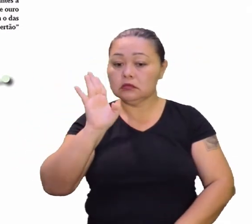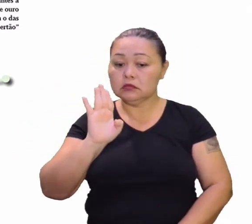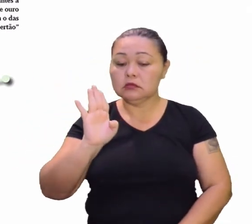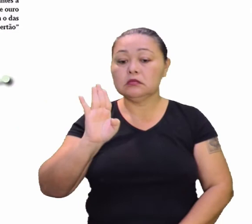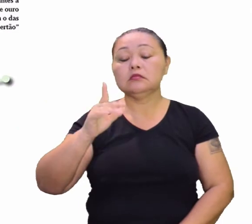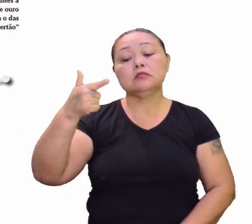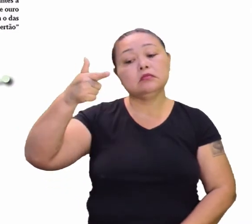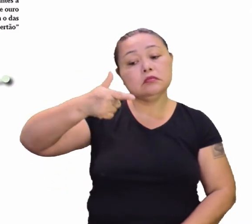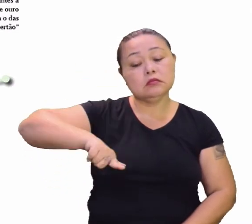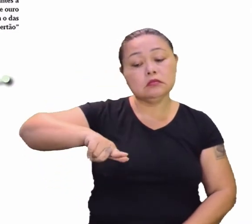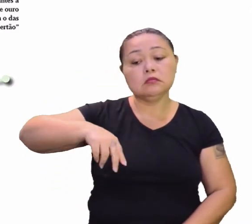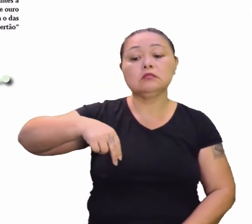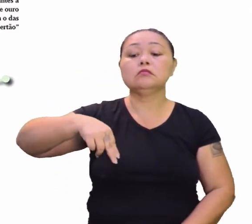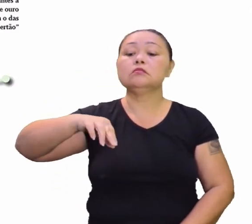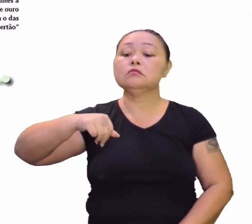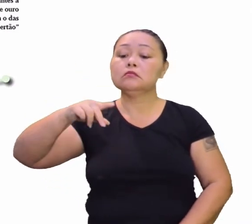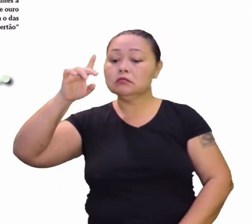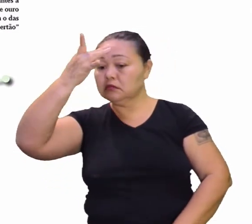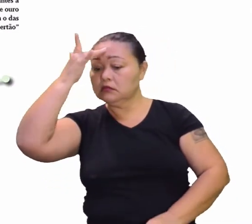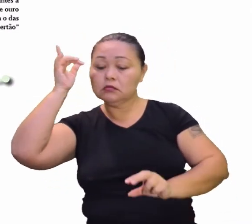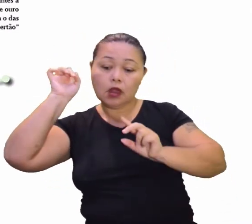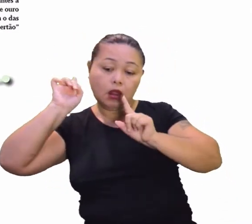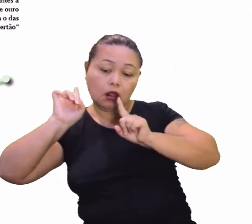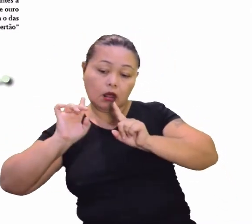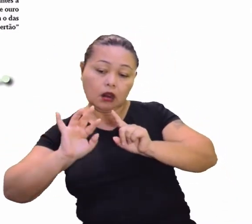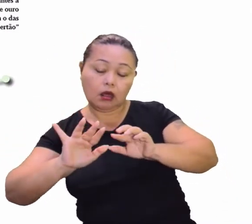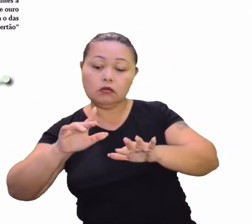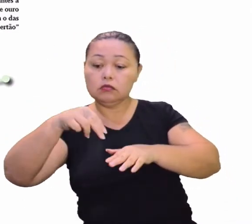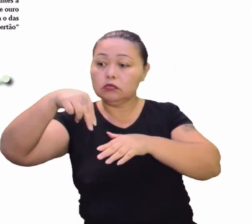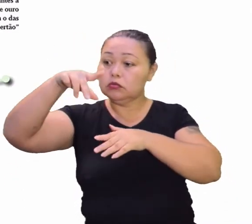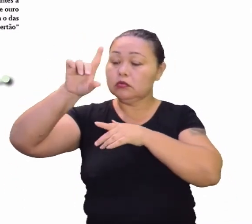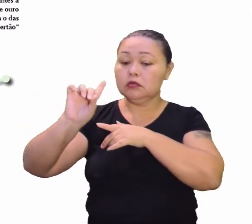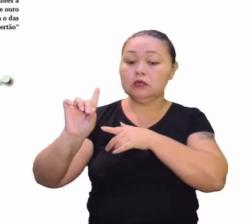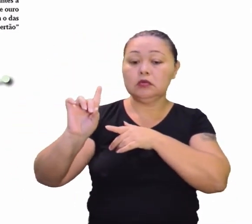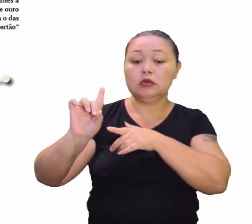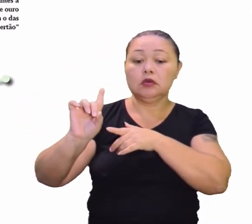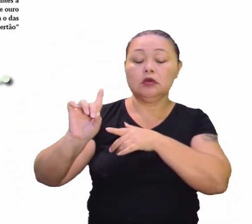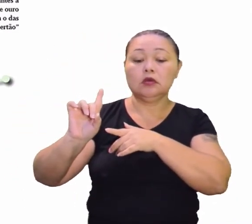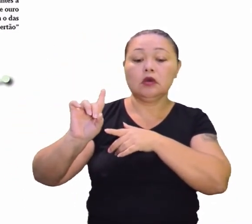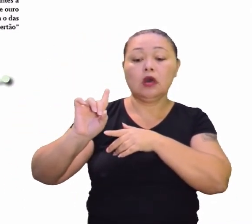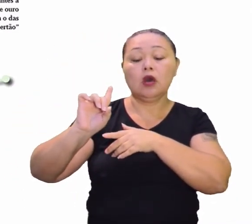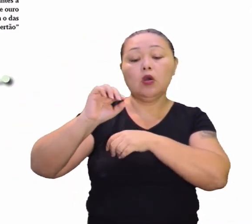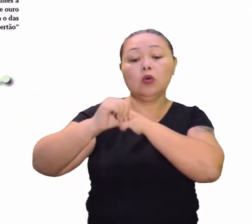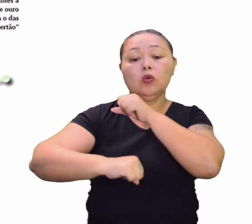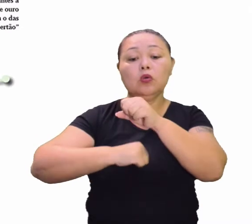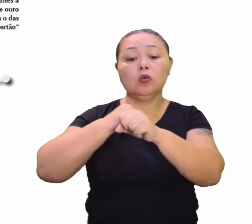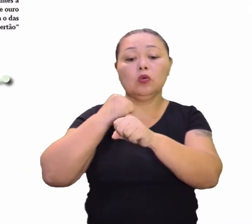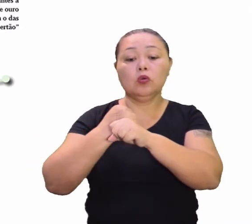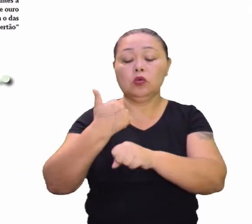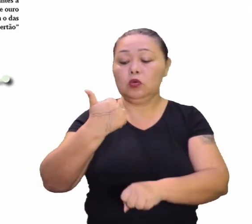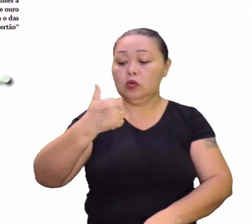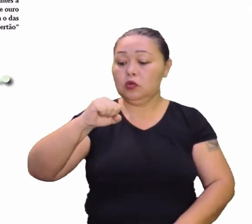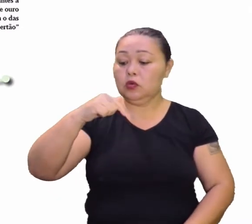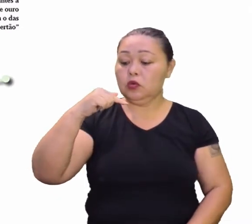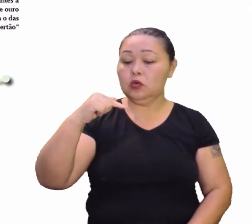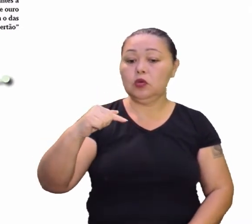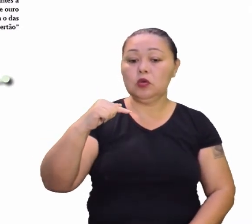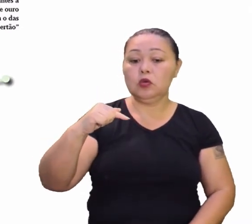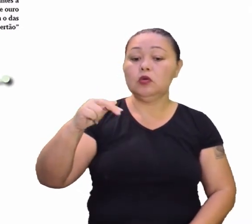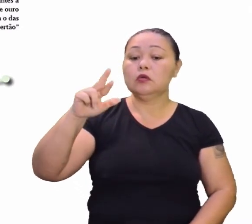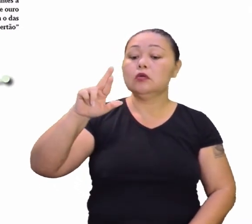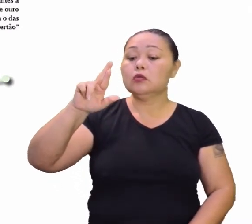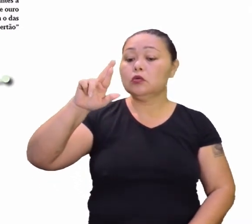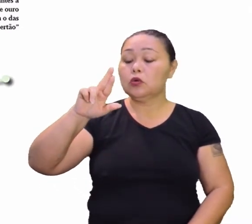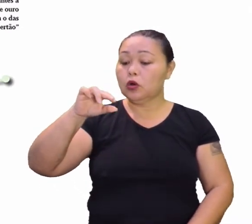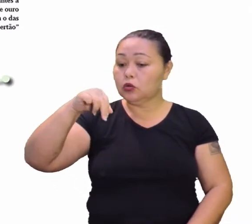recebemos aí novamente migrantes, né, professor Jorge? Isso. Do Nordeste. No ano de 1877, o